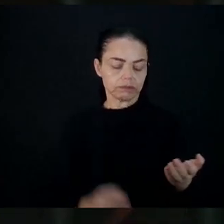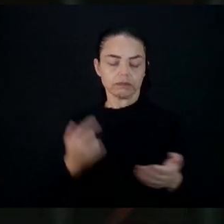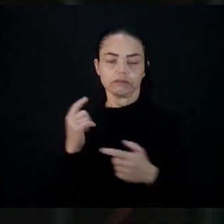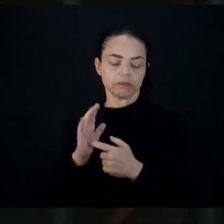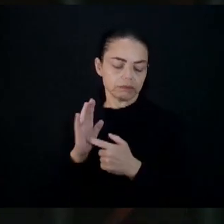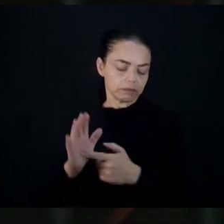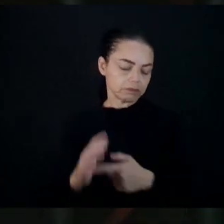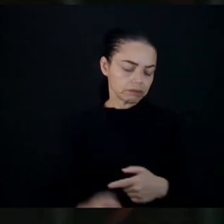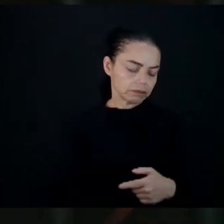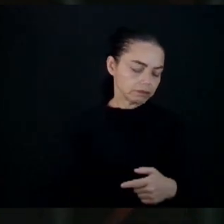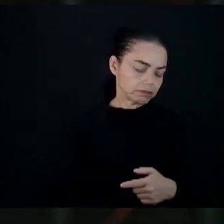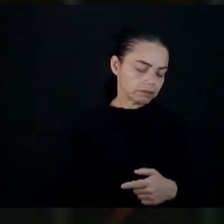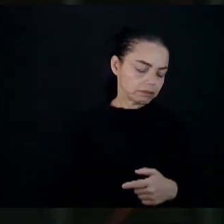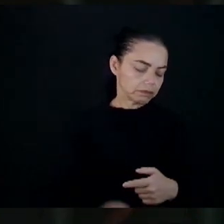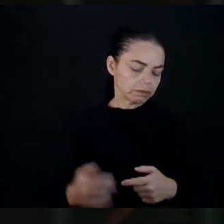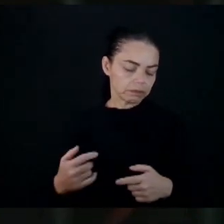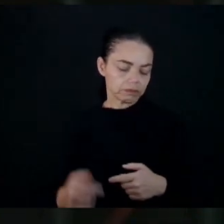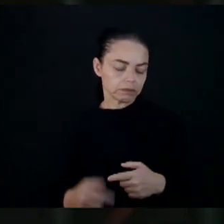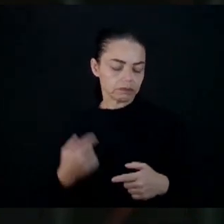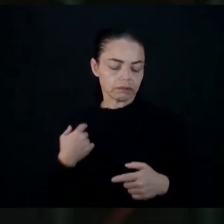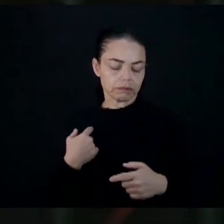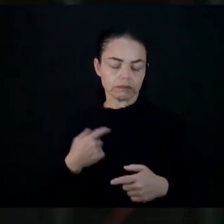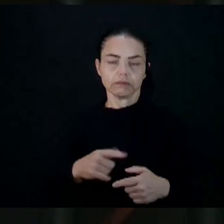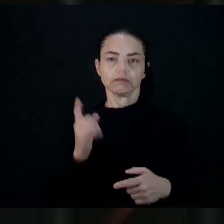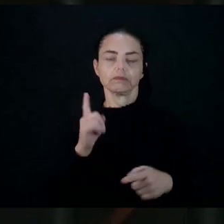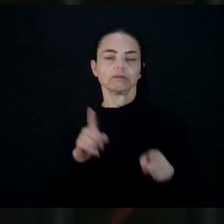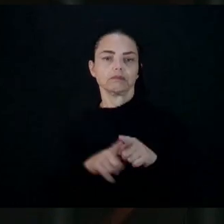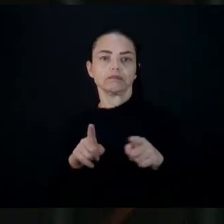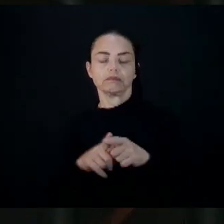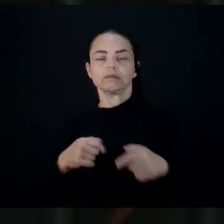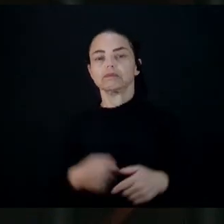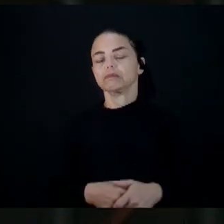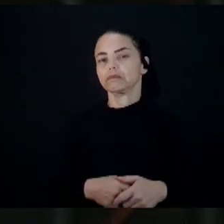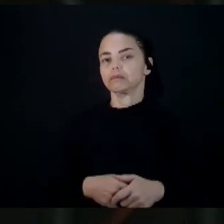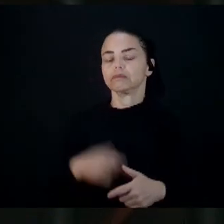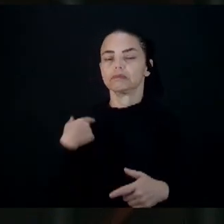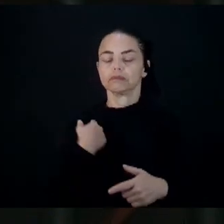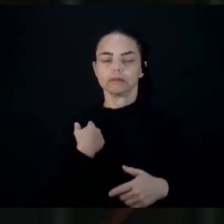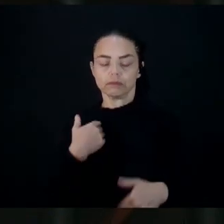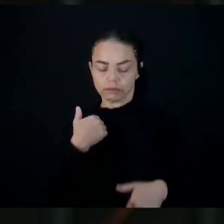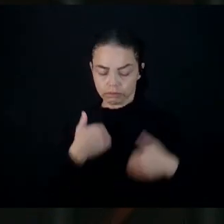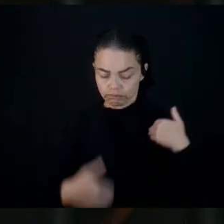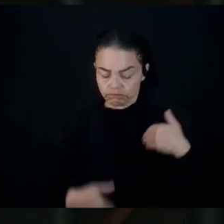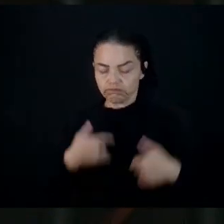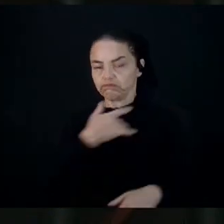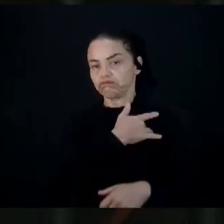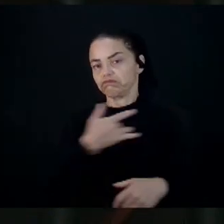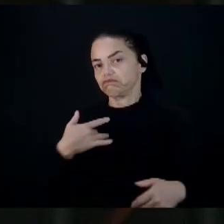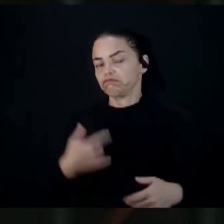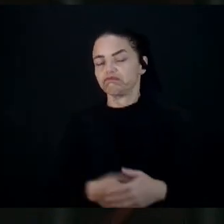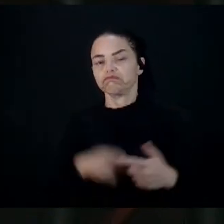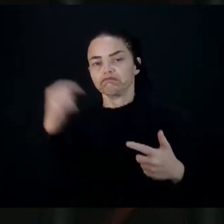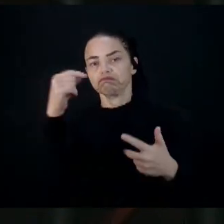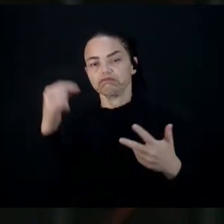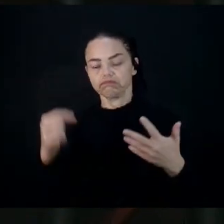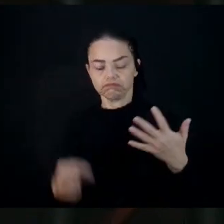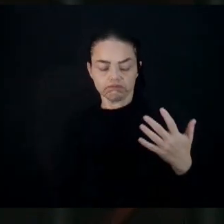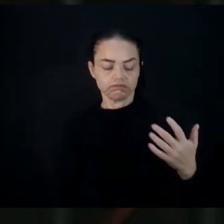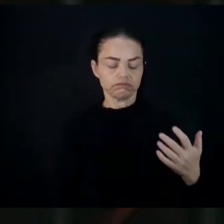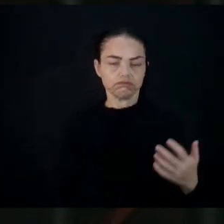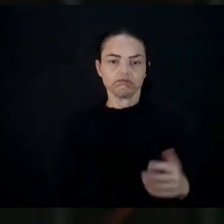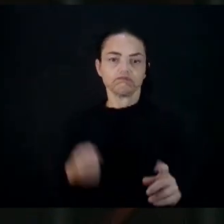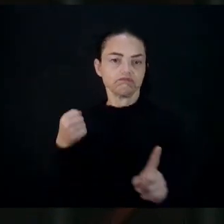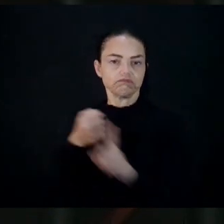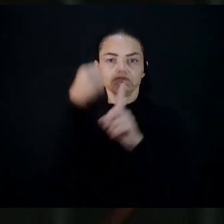referente ao consumo do álcool e também a questão da saúde física, né, gente? A doutora aqui muito bem pontuou o impacto que isso